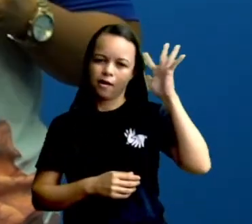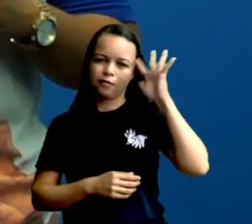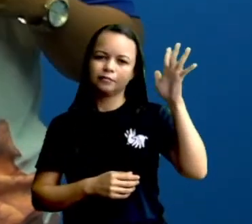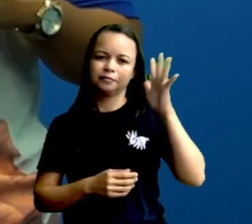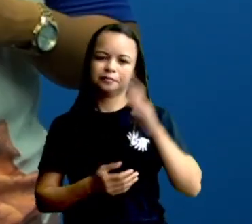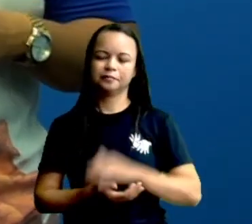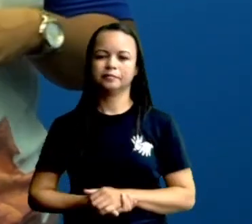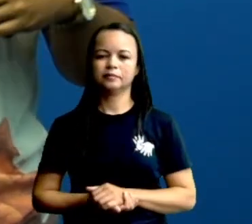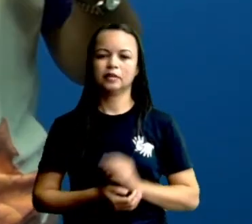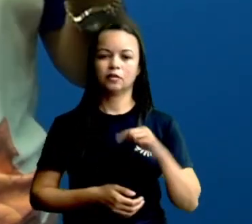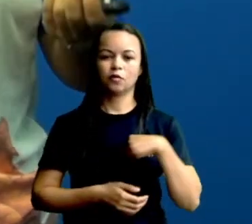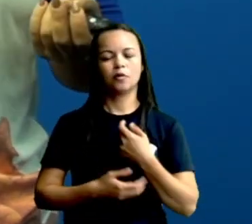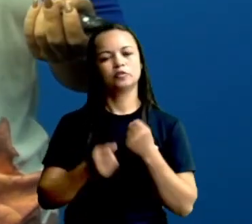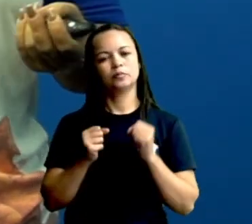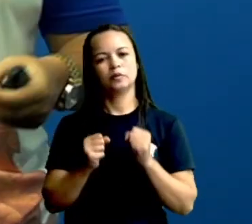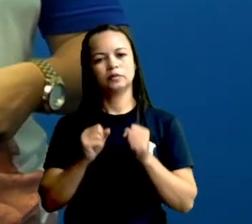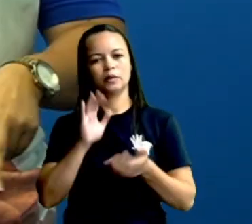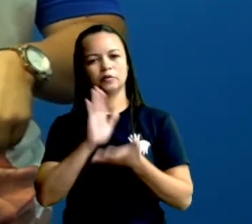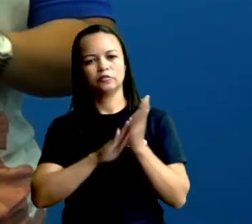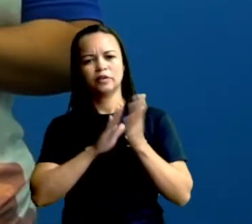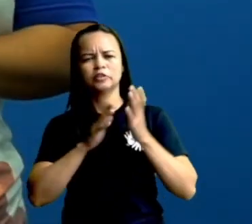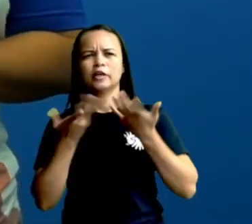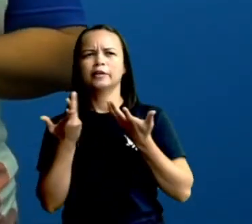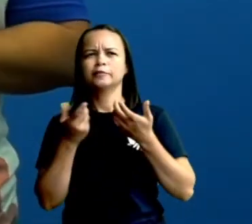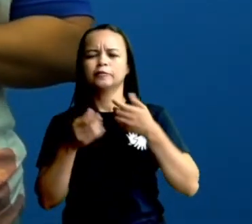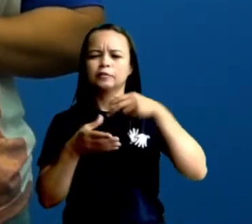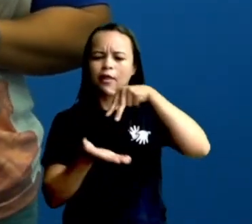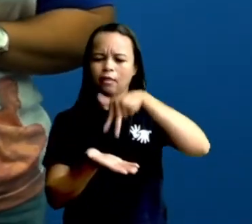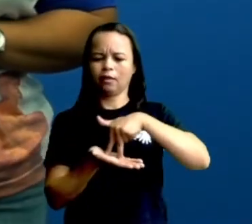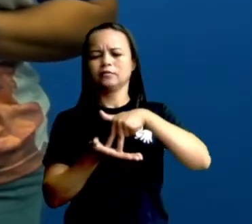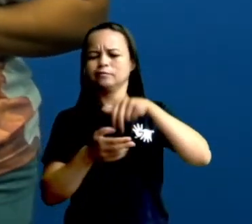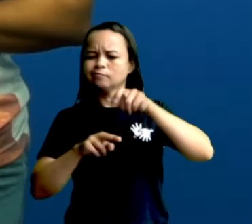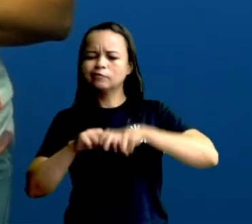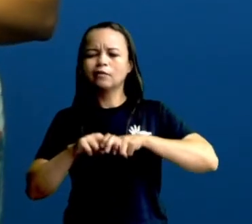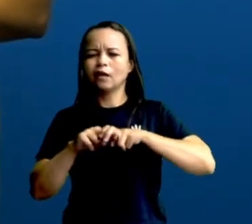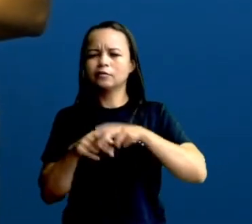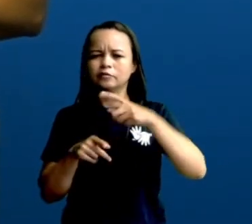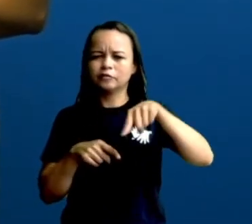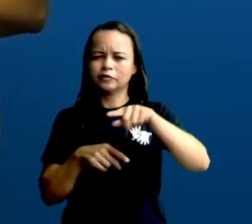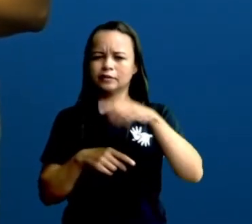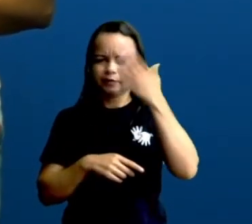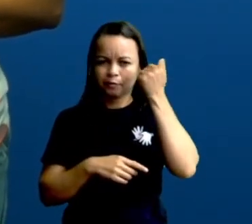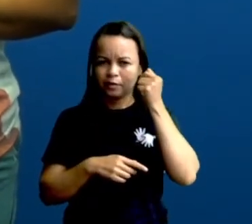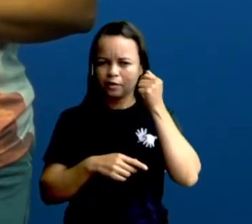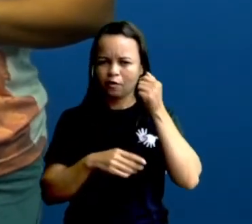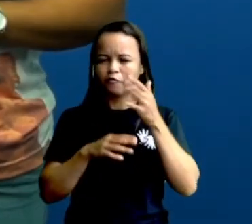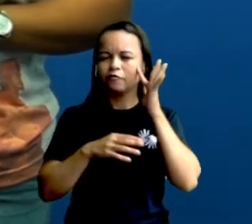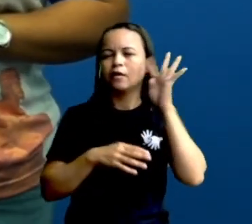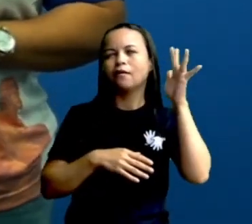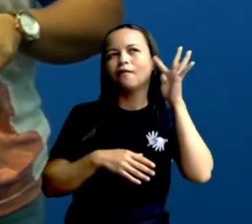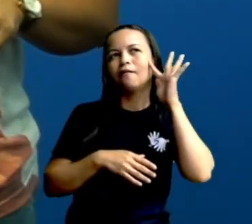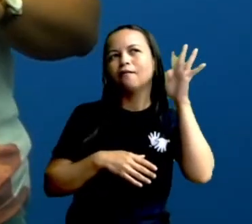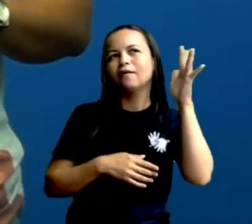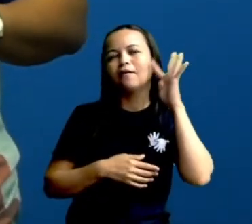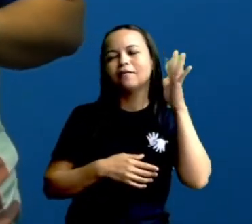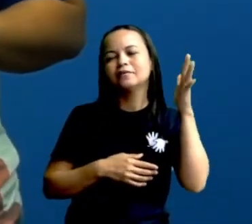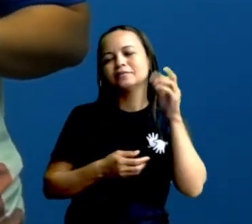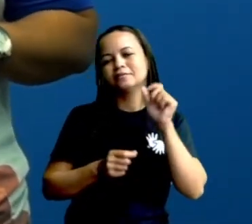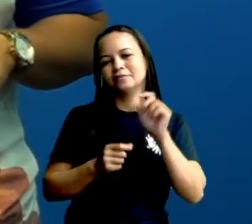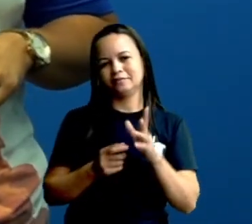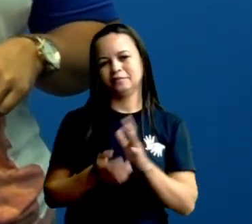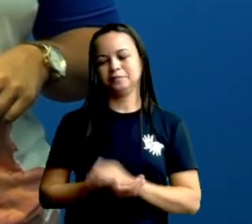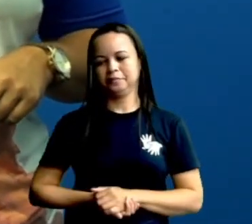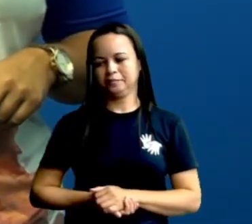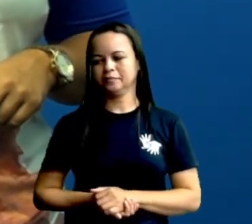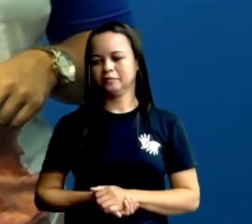a gente pode viajar sem nem sequer sair da cadeira que a gente tá sentada você saber onde isso só usando a imaginação